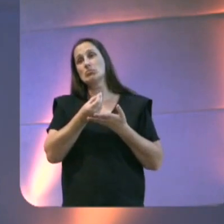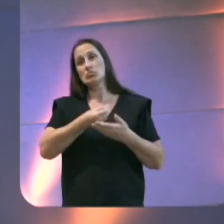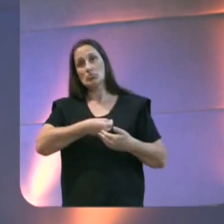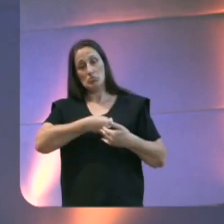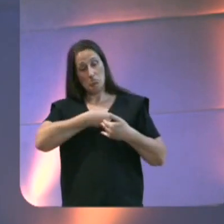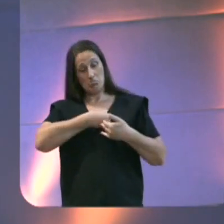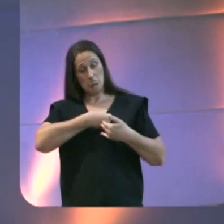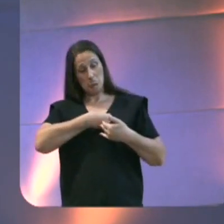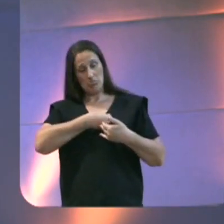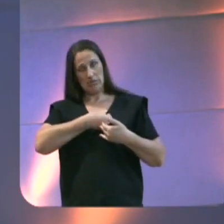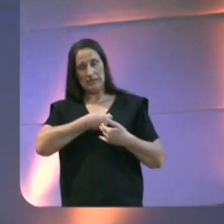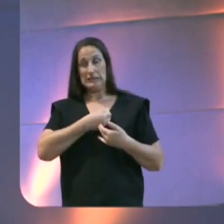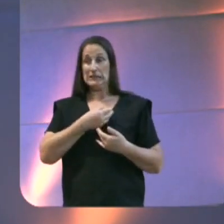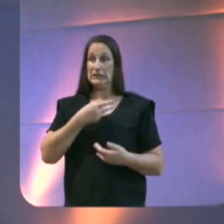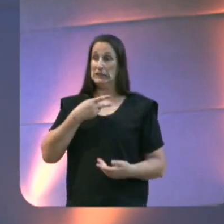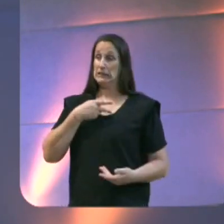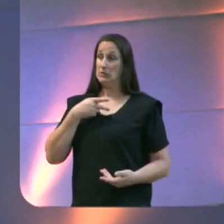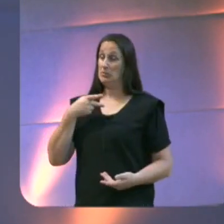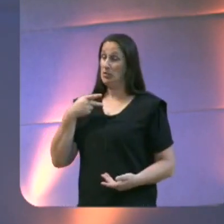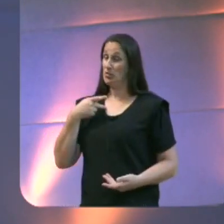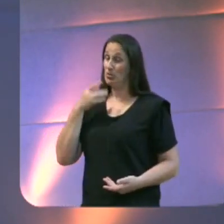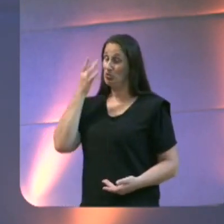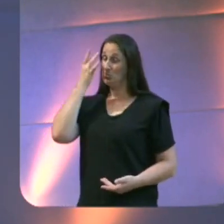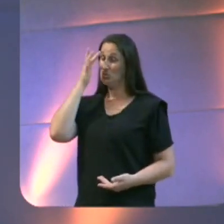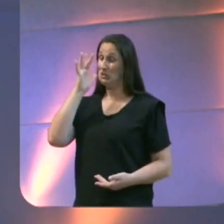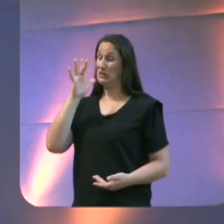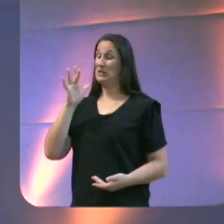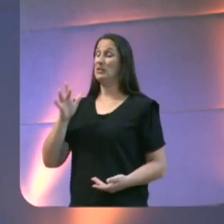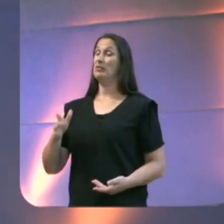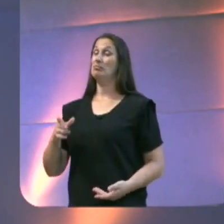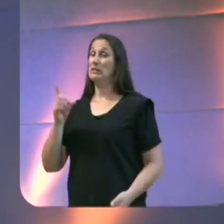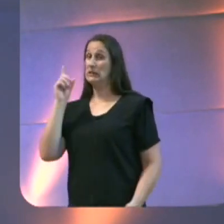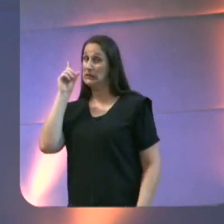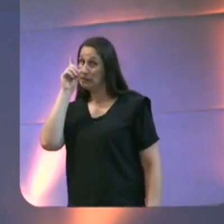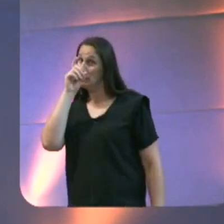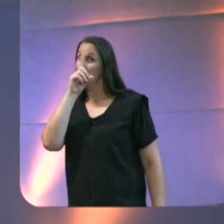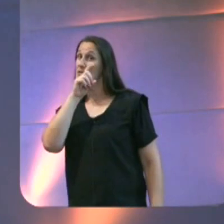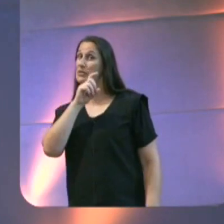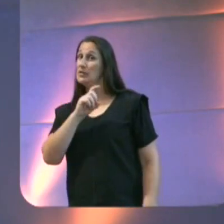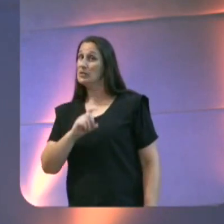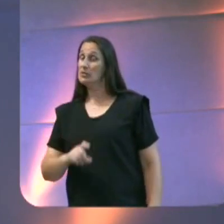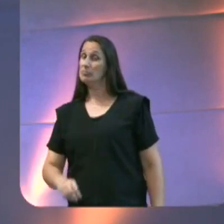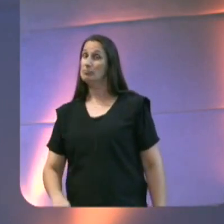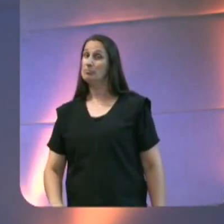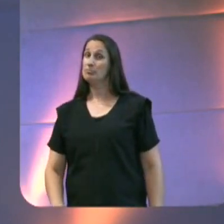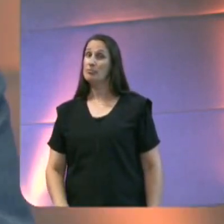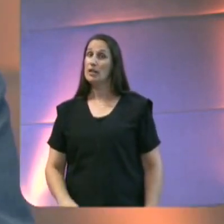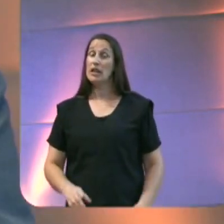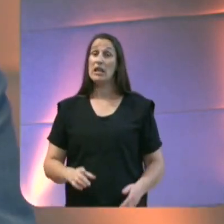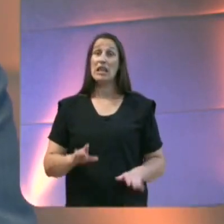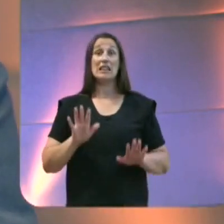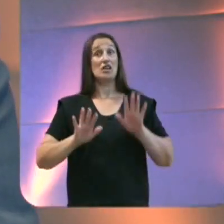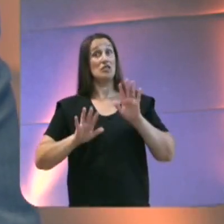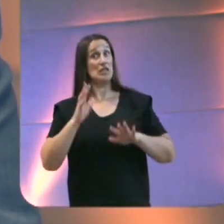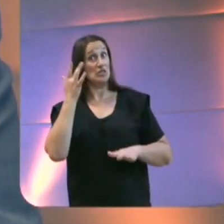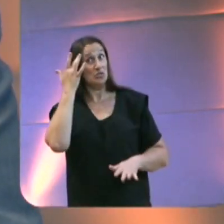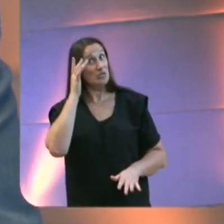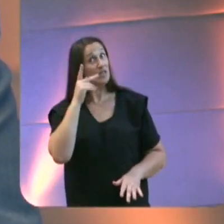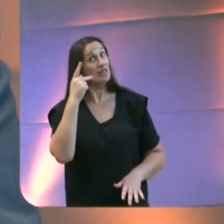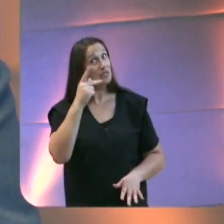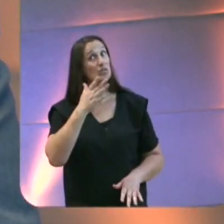Ah, pastor, o senhor não sabe das batalhas. Talvez eu não saiba das suas, eu sei das minhas.